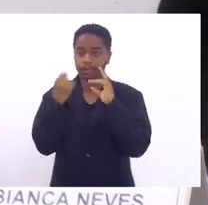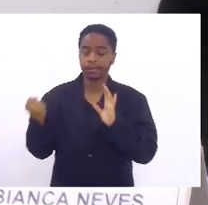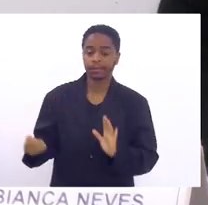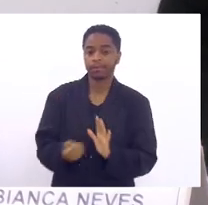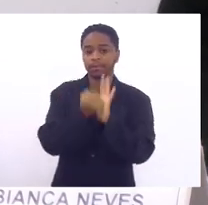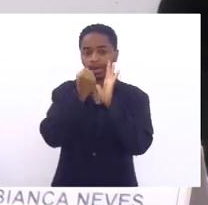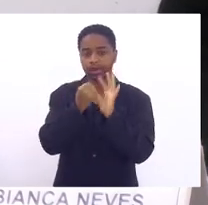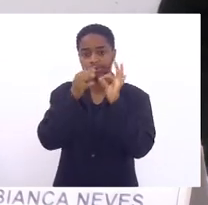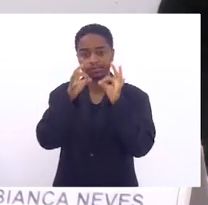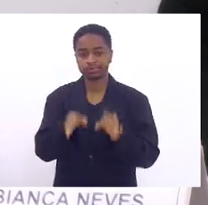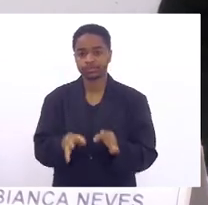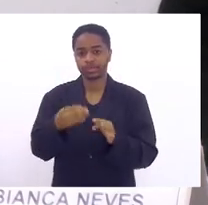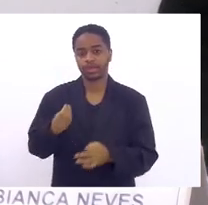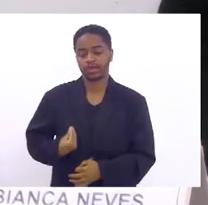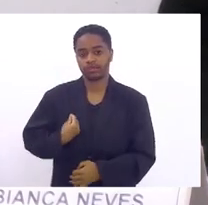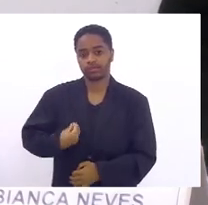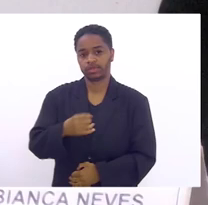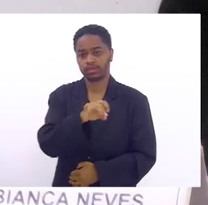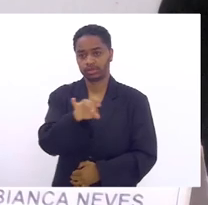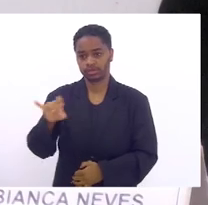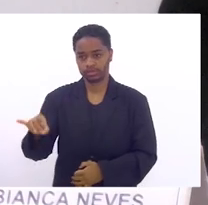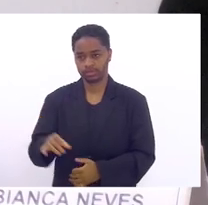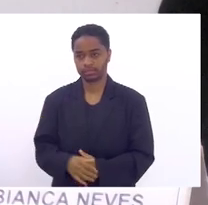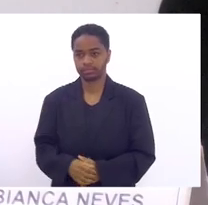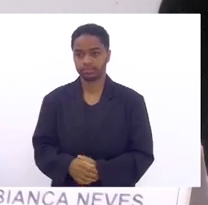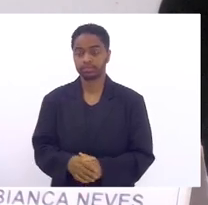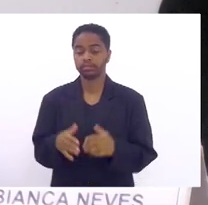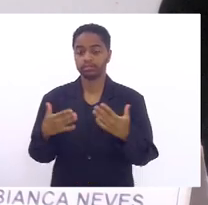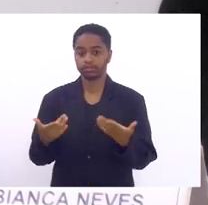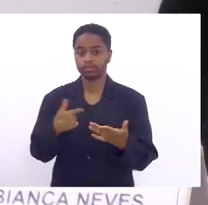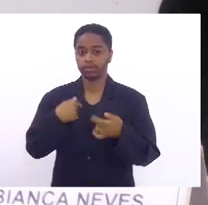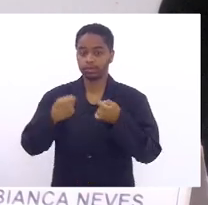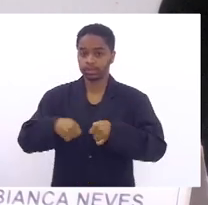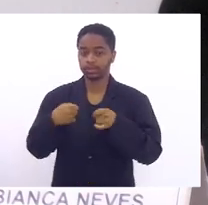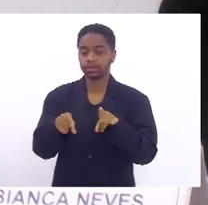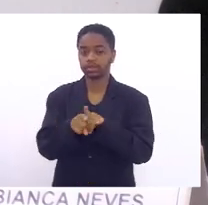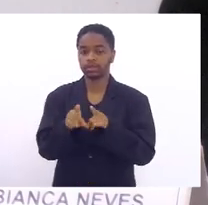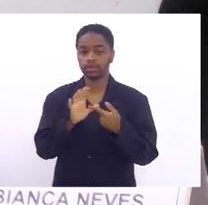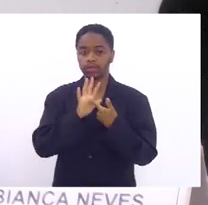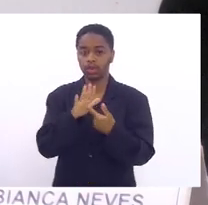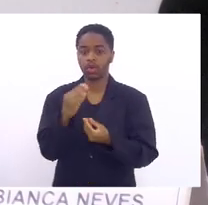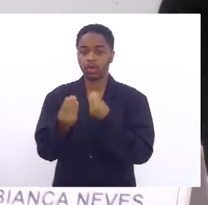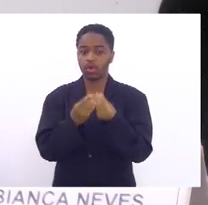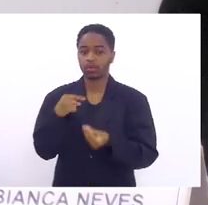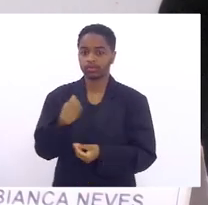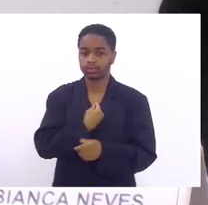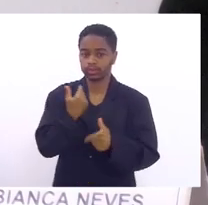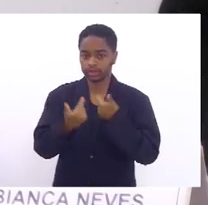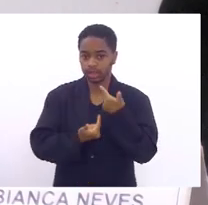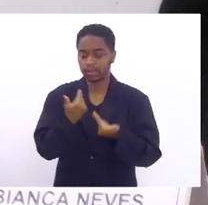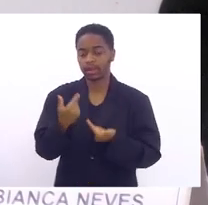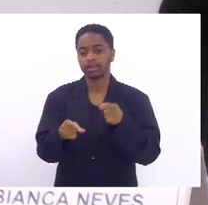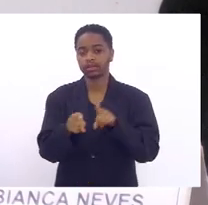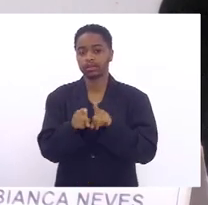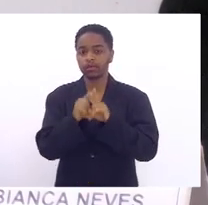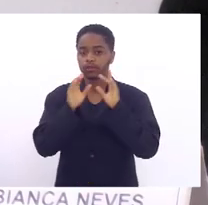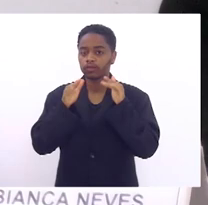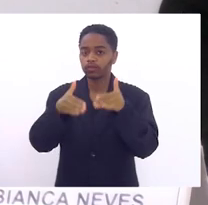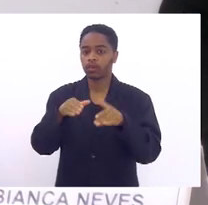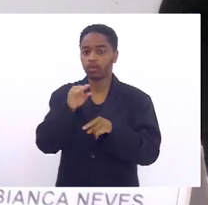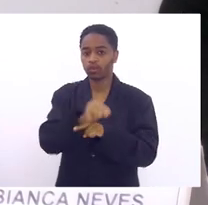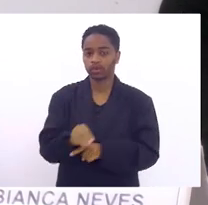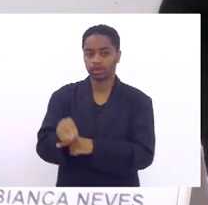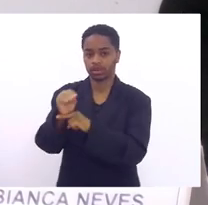maneira sem igual as suas vidas preciso também apresentar como trabalhamos dando lugar aos cuidados